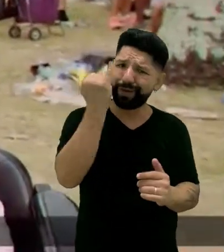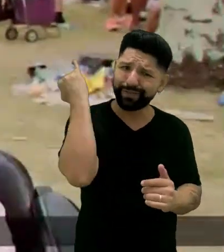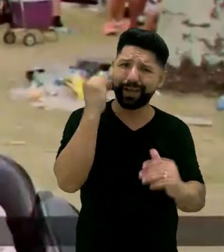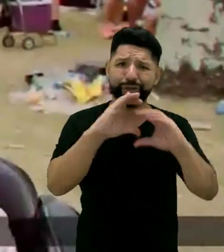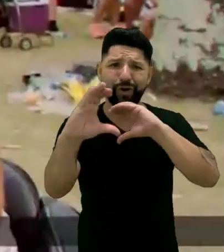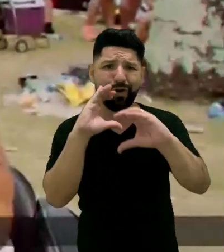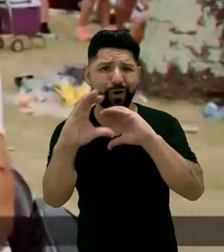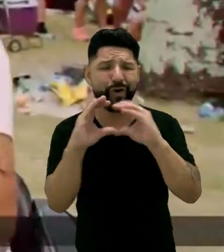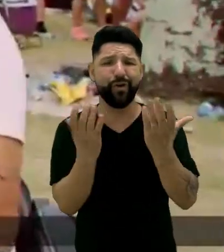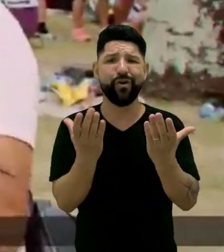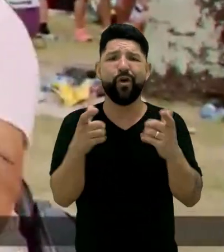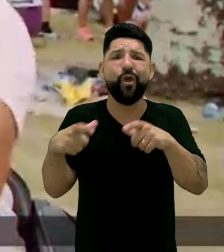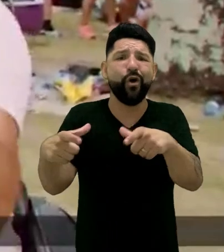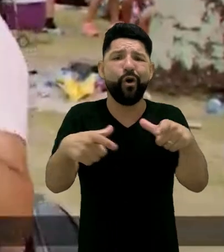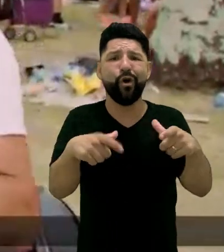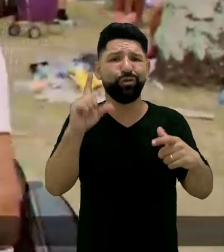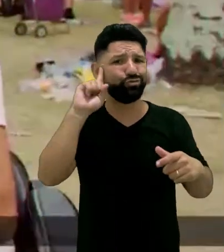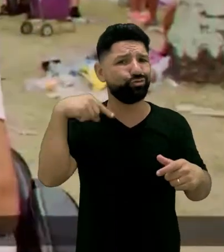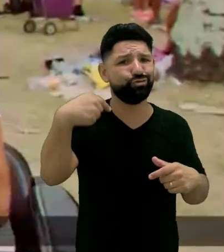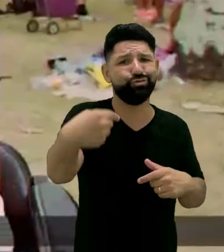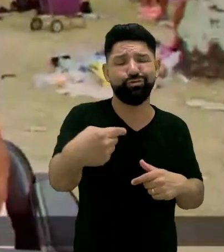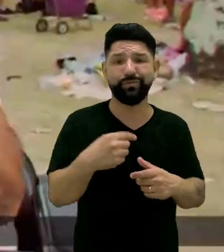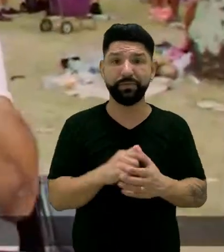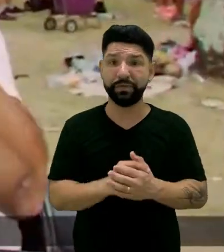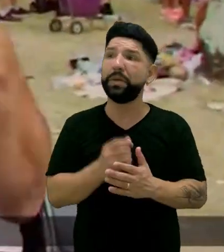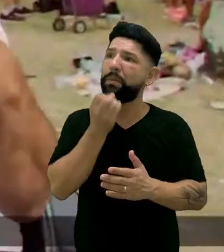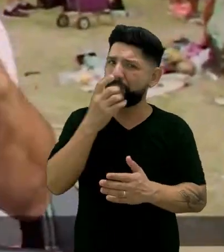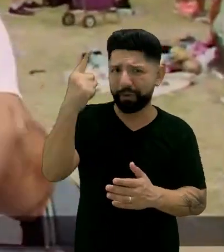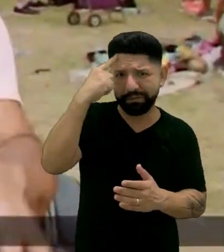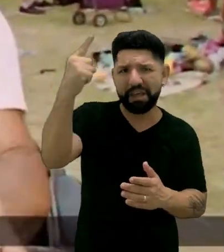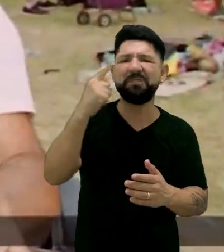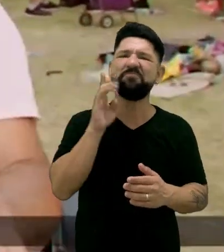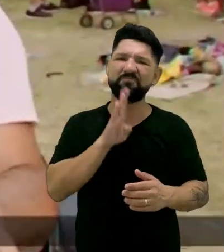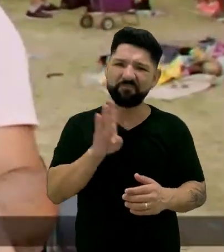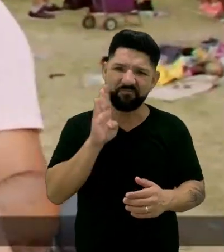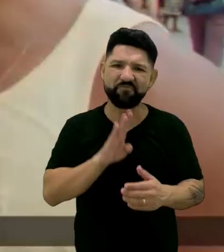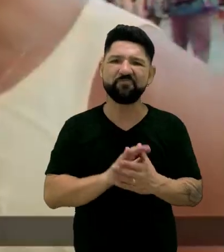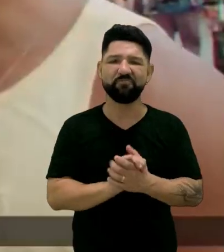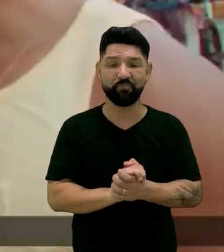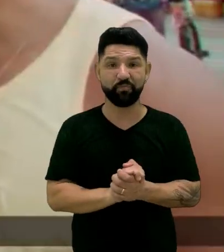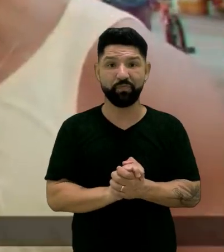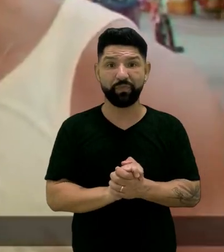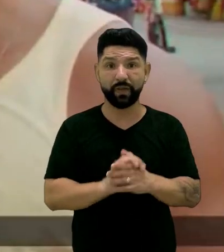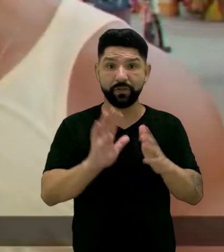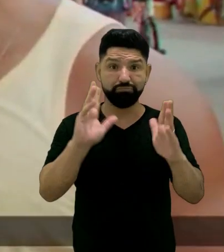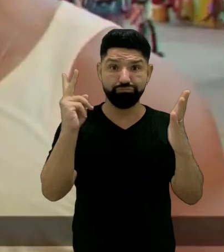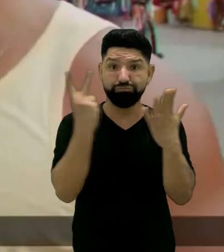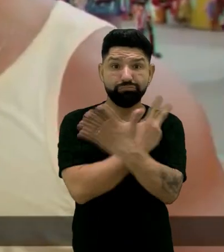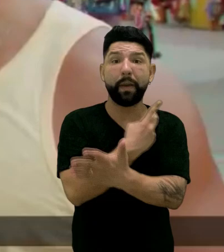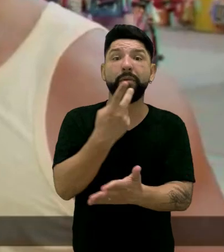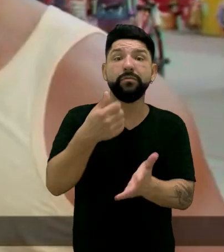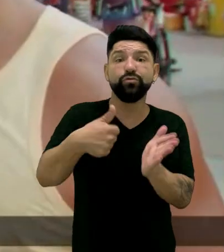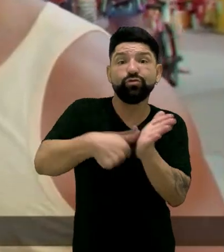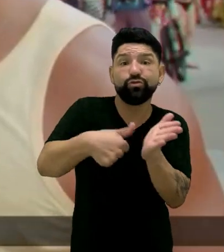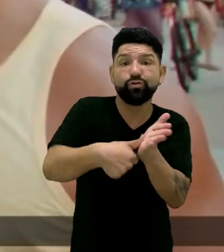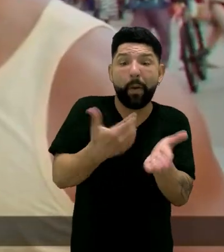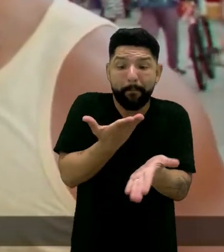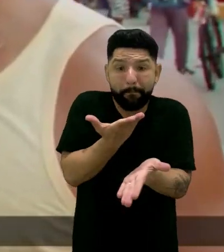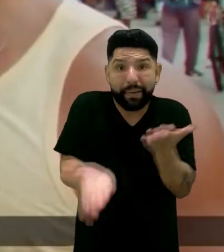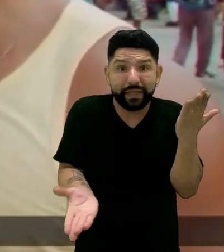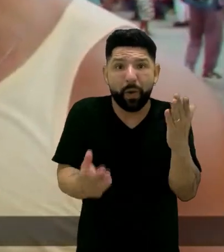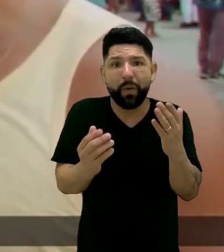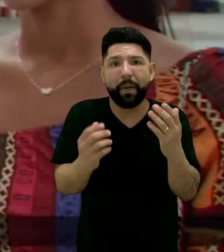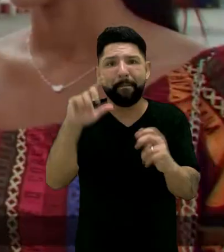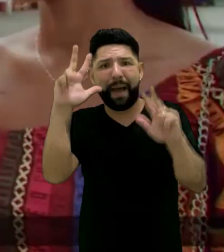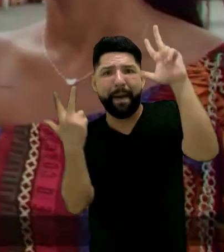esses problemas, esses perrengues que a gente passa no dia a dia. Achei ótima a iniciativa, muito legal. Se você, por um acaso, perder seus documentos durante